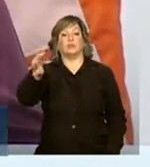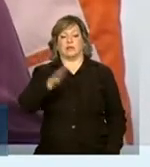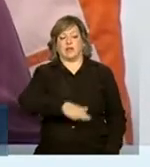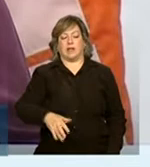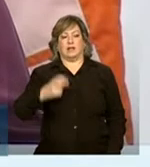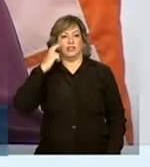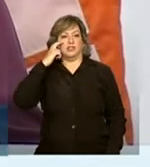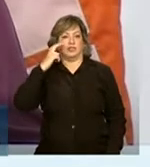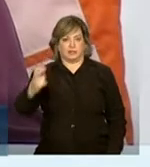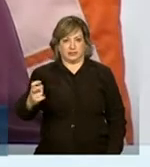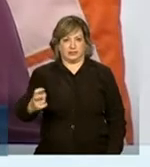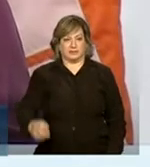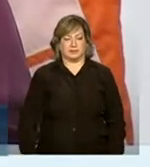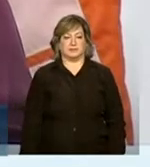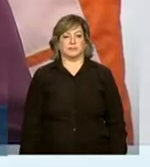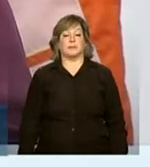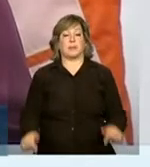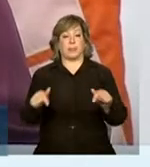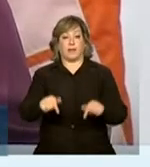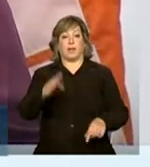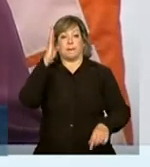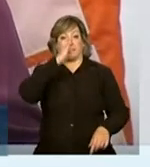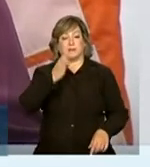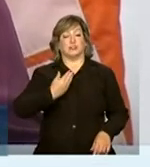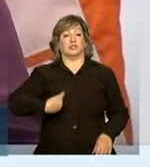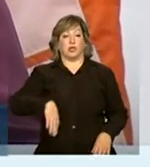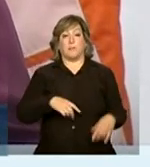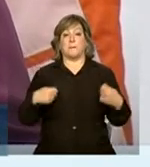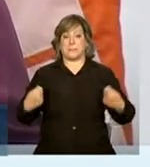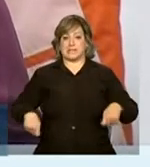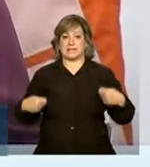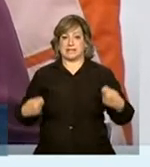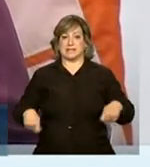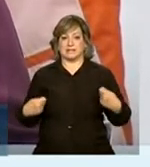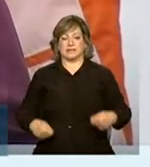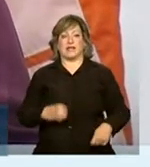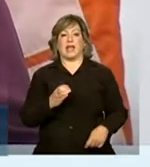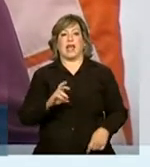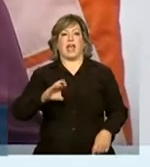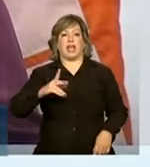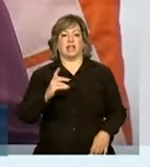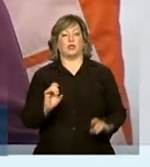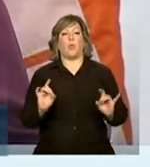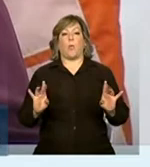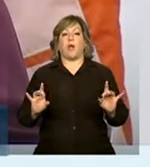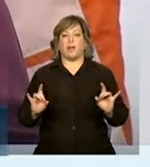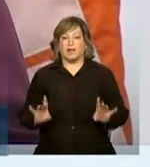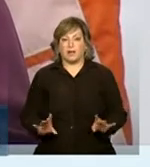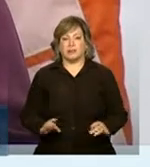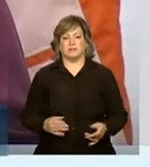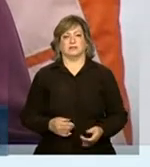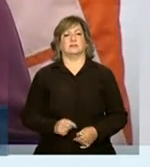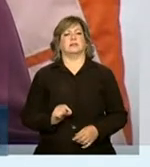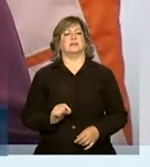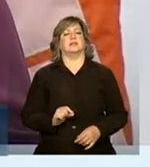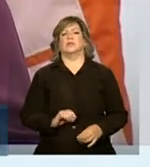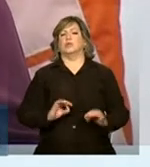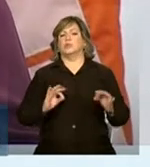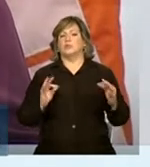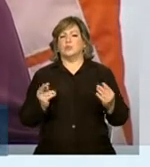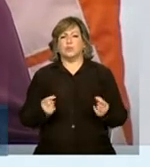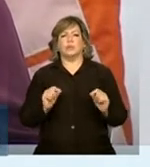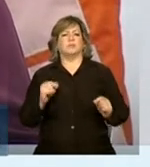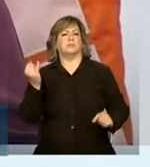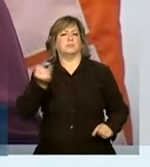futuro. No Brasil, nós precisamos de creches de qualidade, por todas as